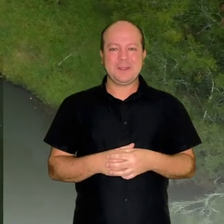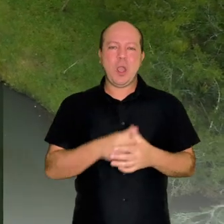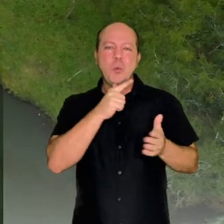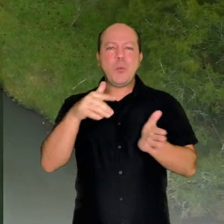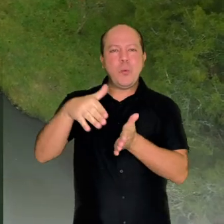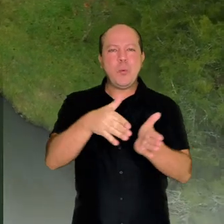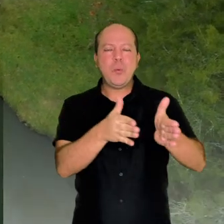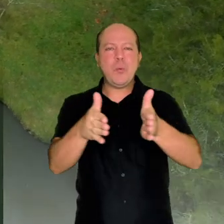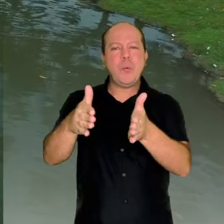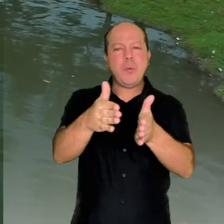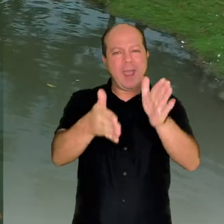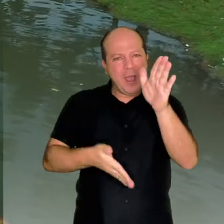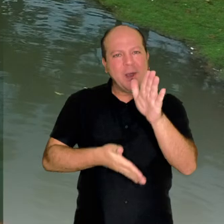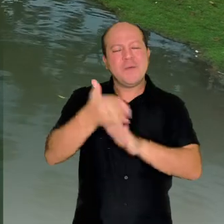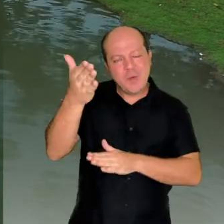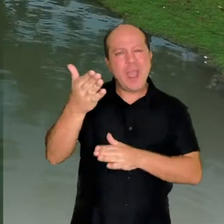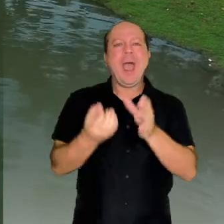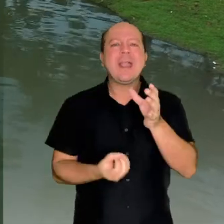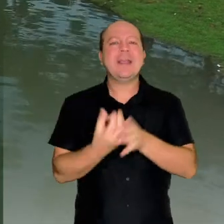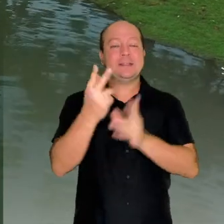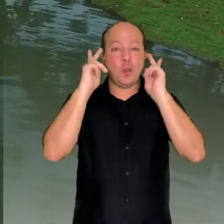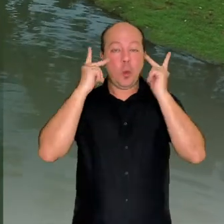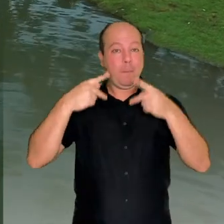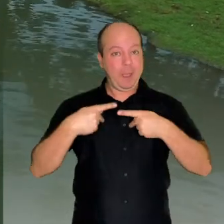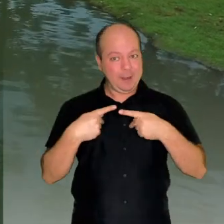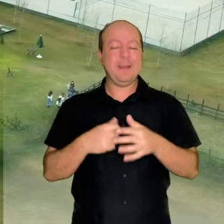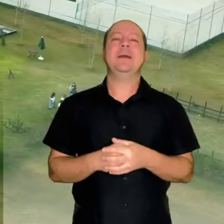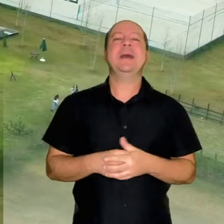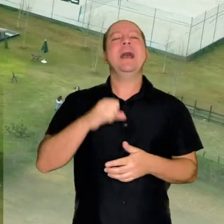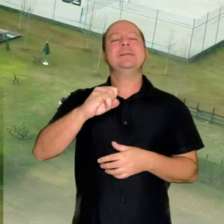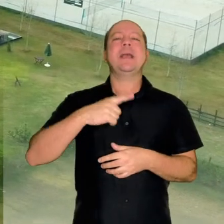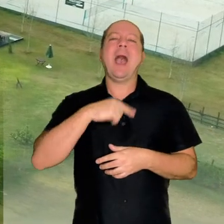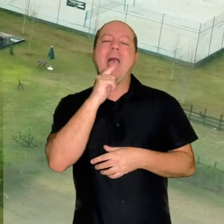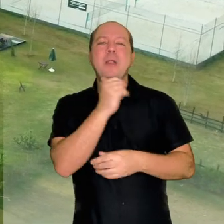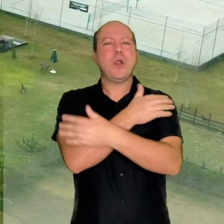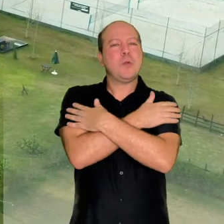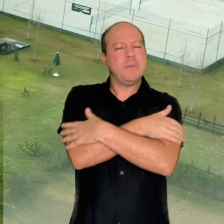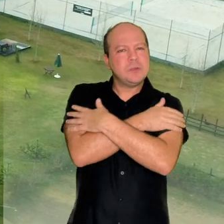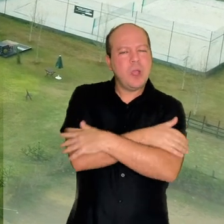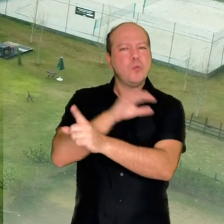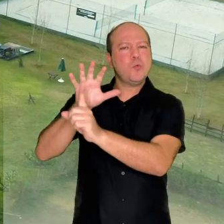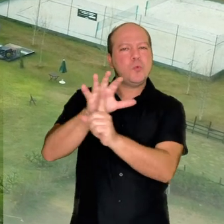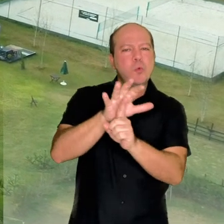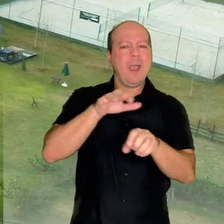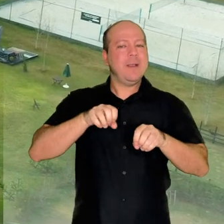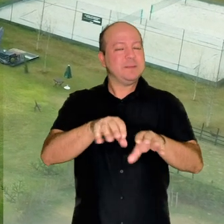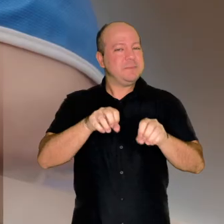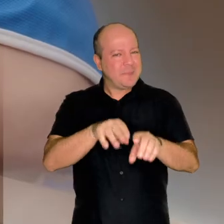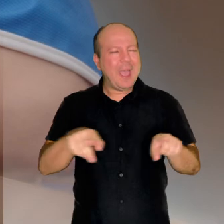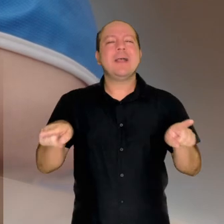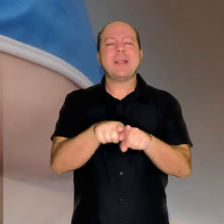Das trilhas da Mantiqueira, seguimos para as trilhas da criação humana. Se as águas em Campos do Jordão inspiram a